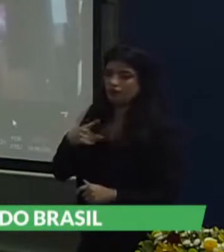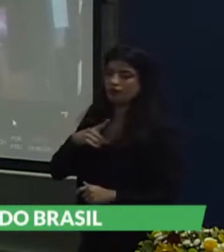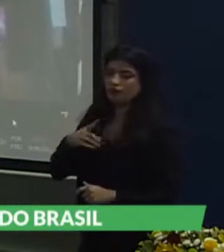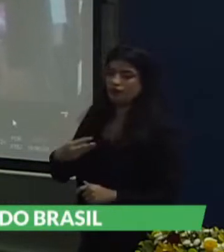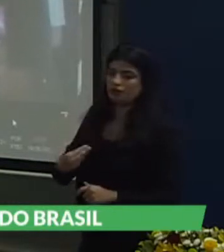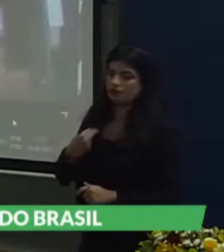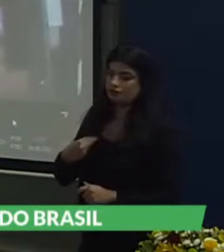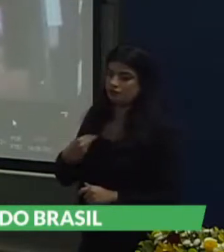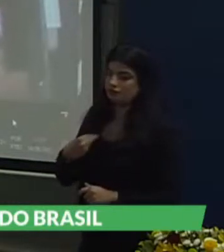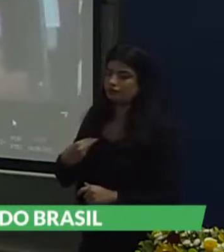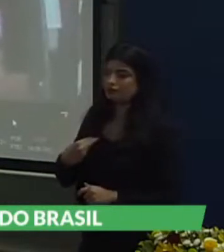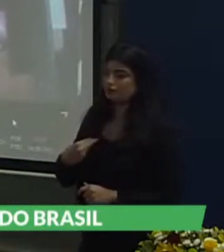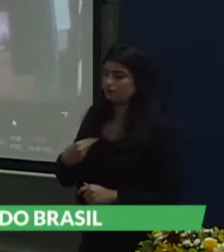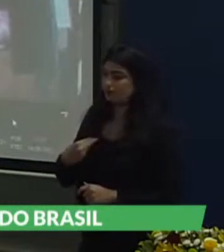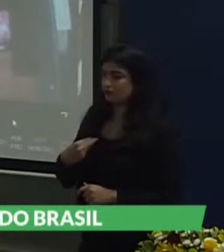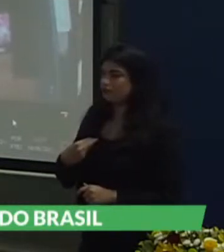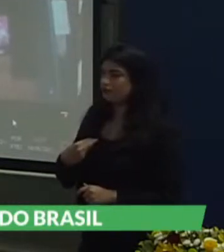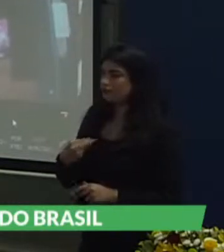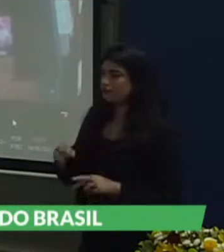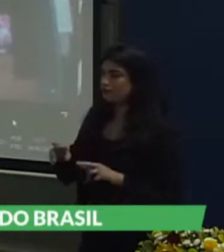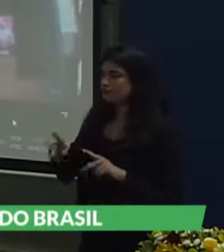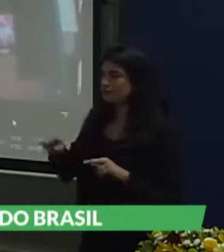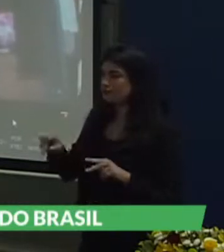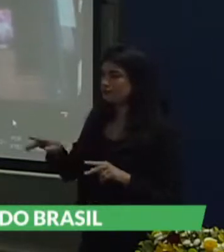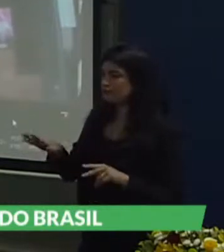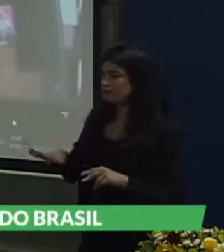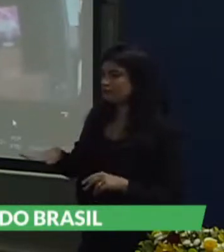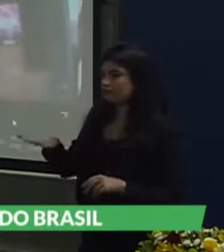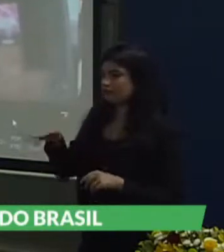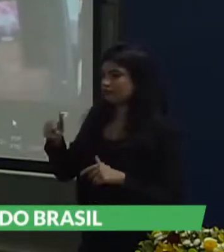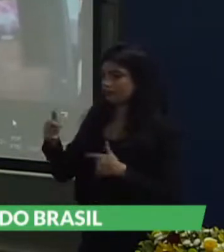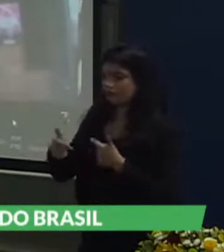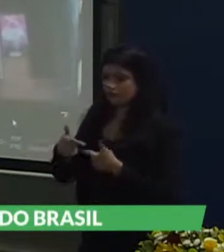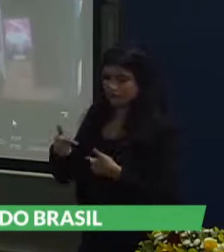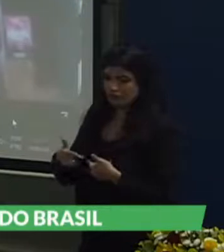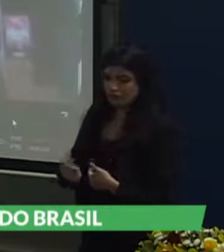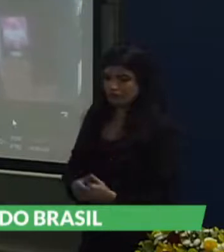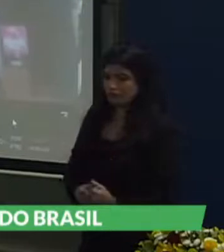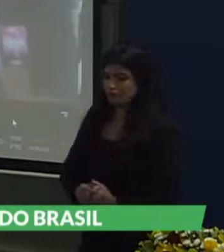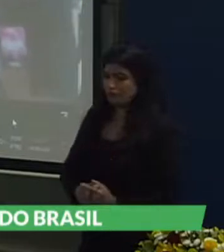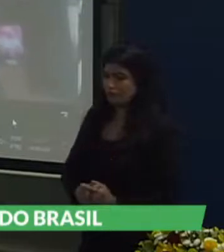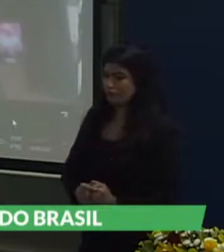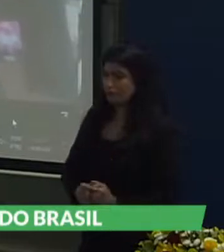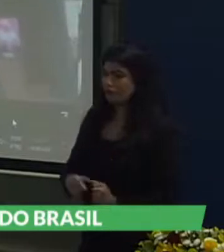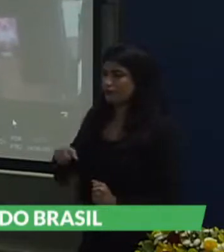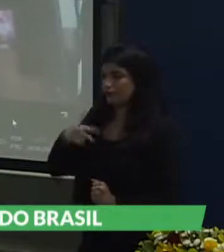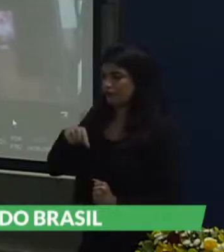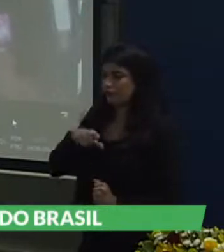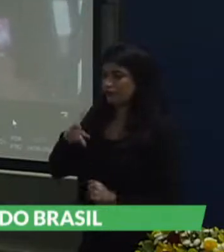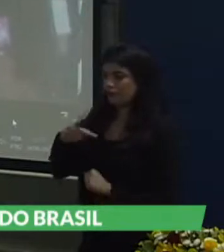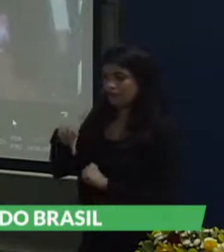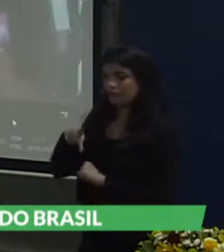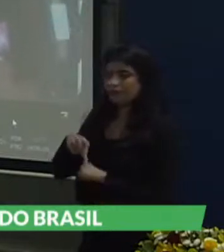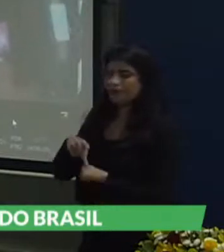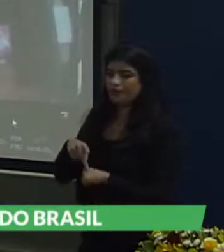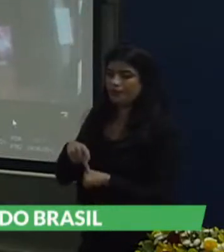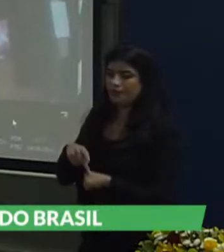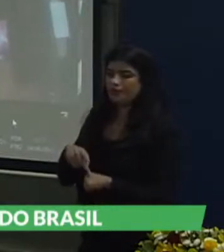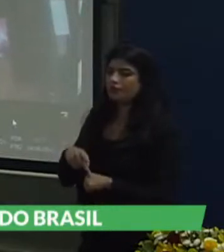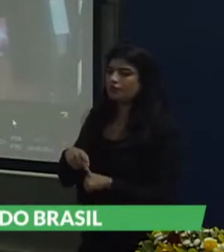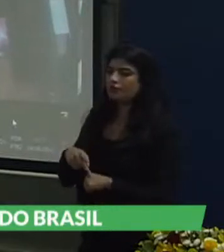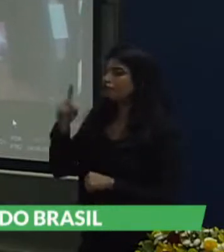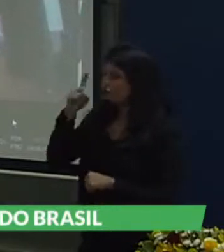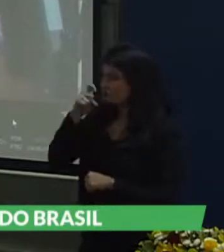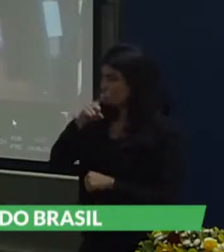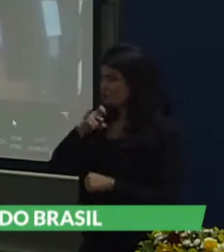existem nos diferentes campos de trabalho. Nós vivemos um país extremamente